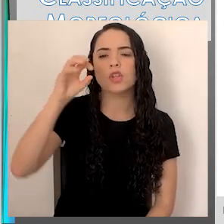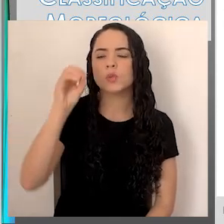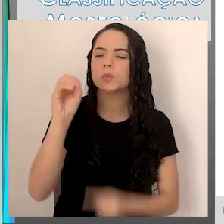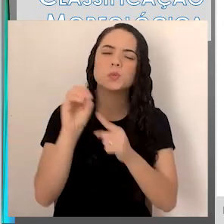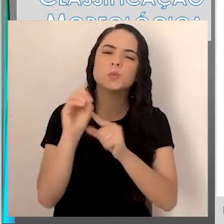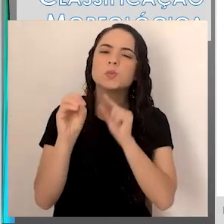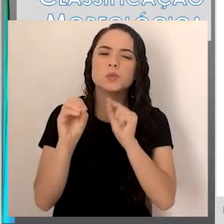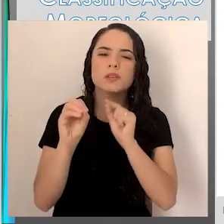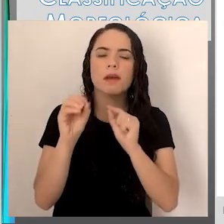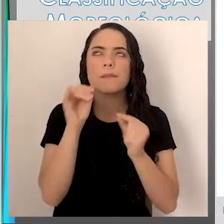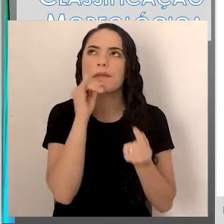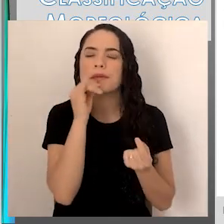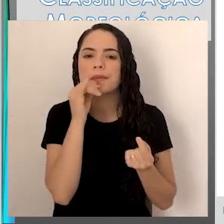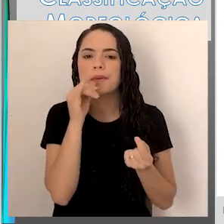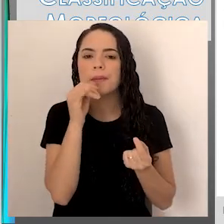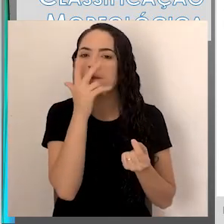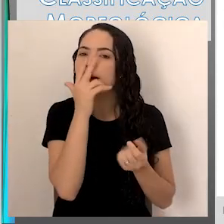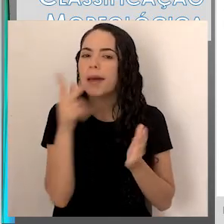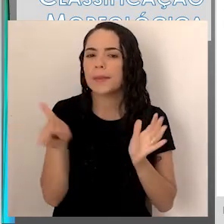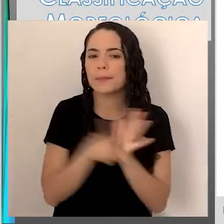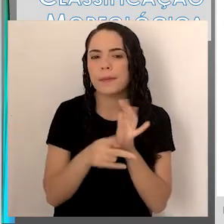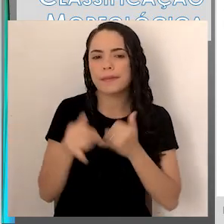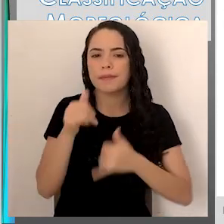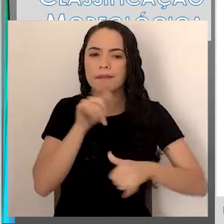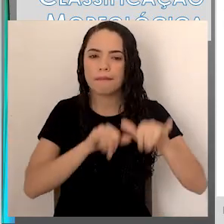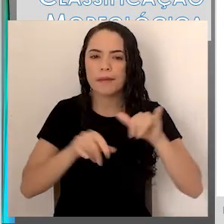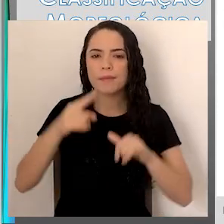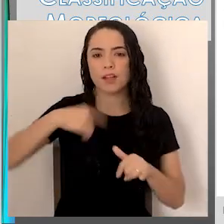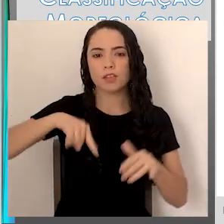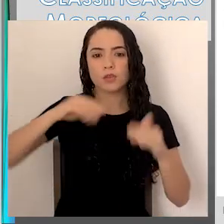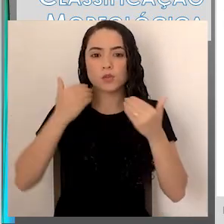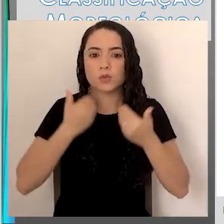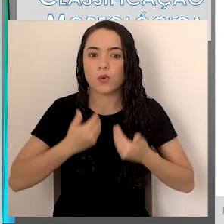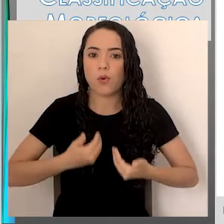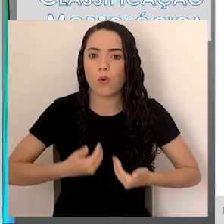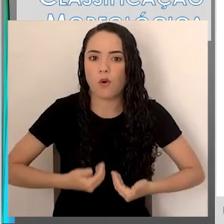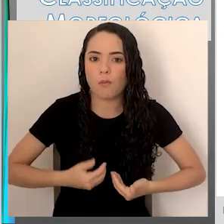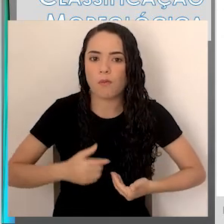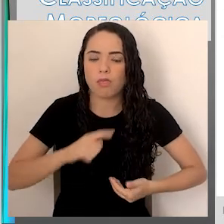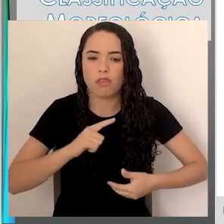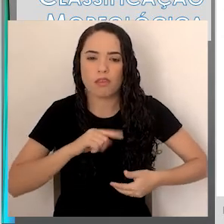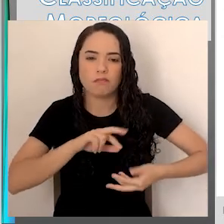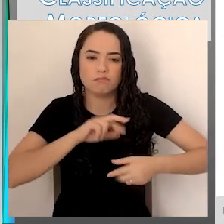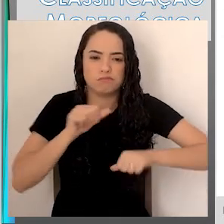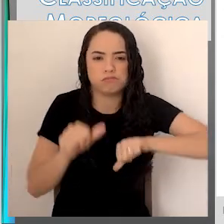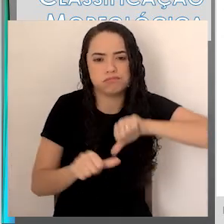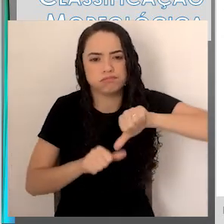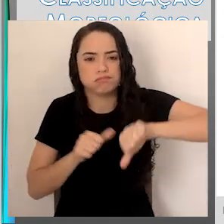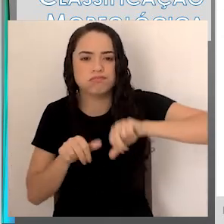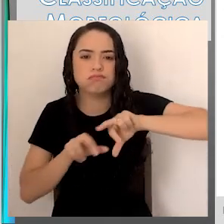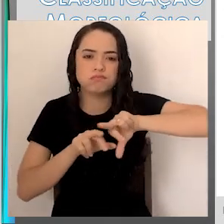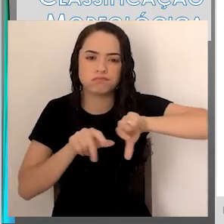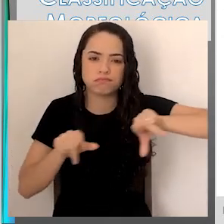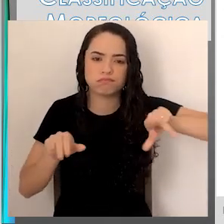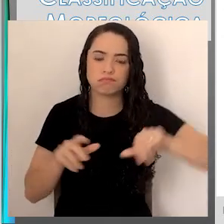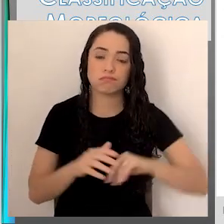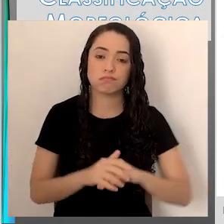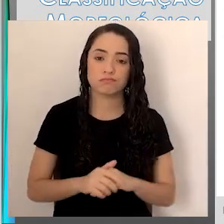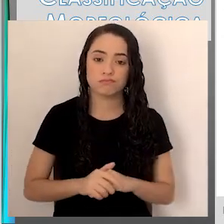que sinalizadores químicos de controle de funções específicas do corpo e manutenção da homeostasia.